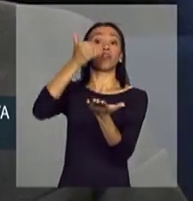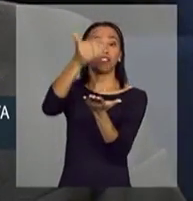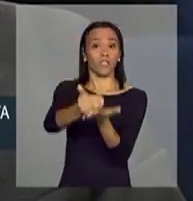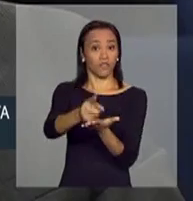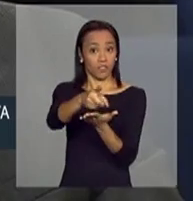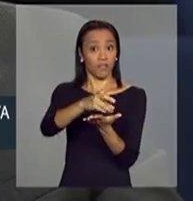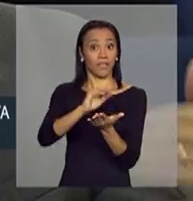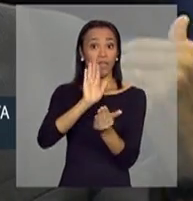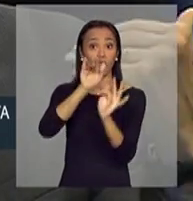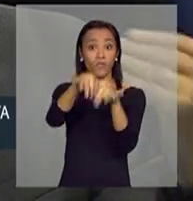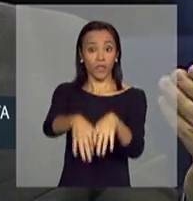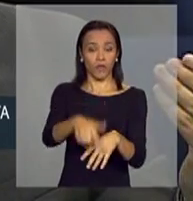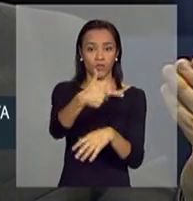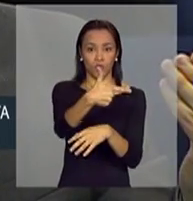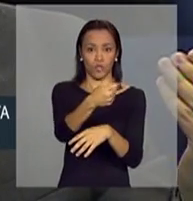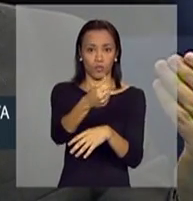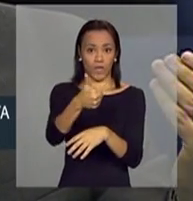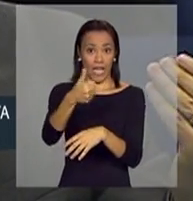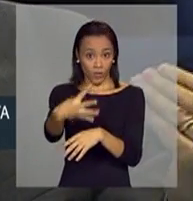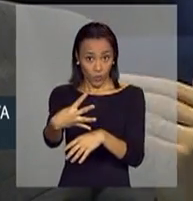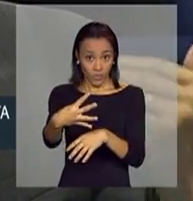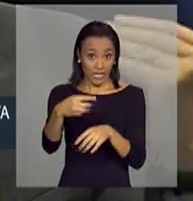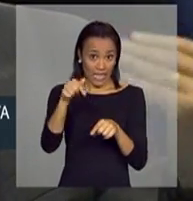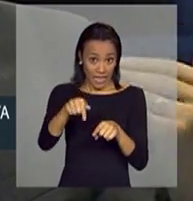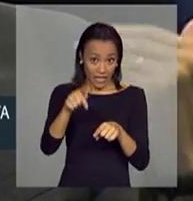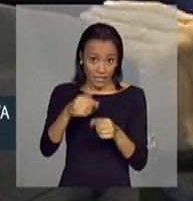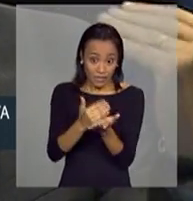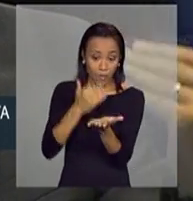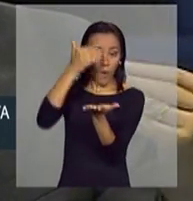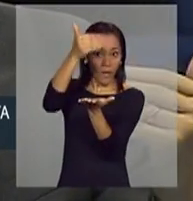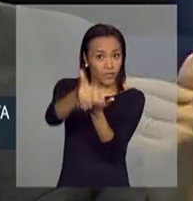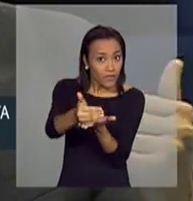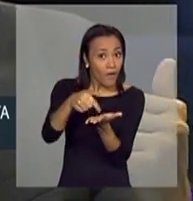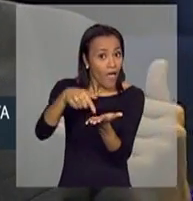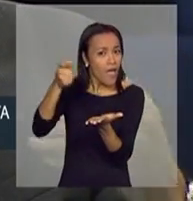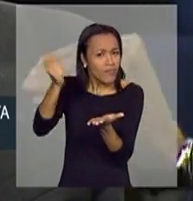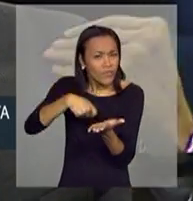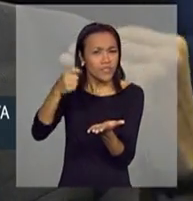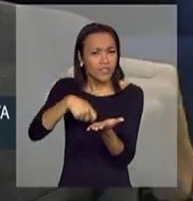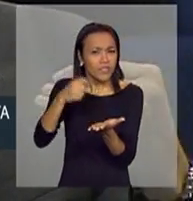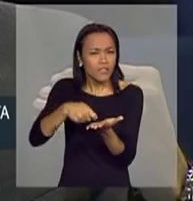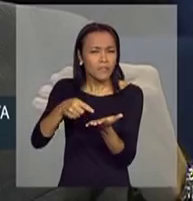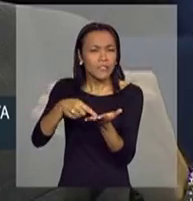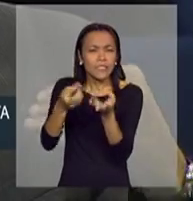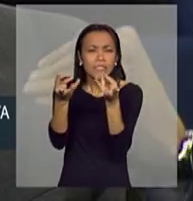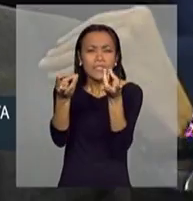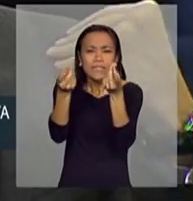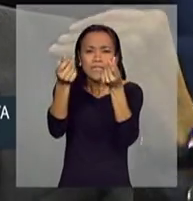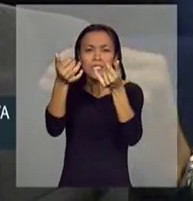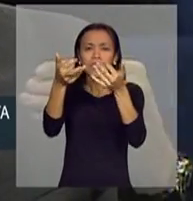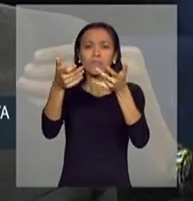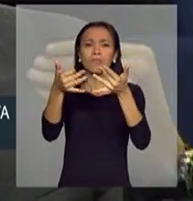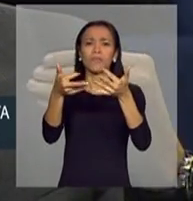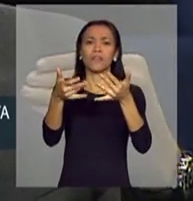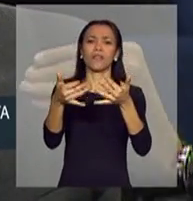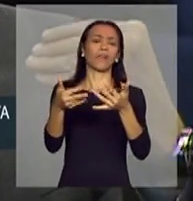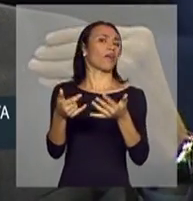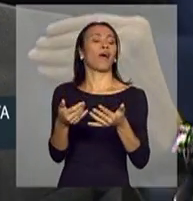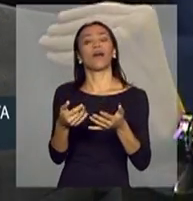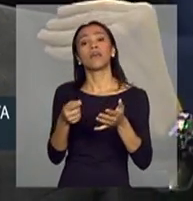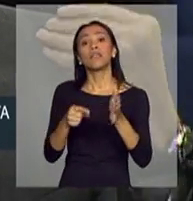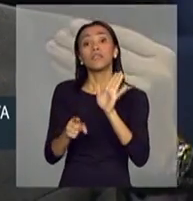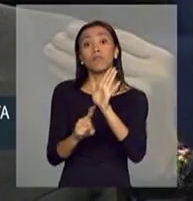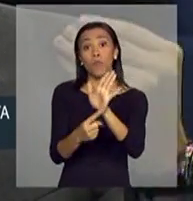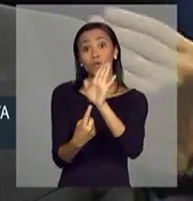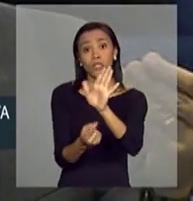final de 2014. Nesse novo cenário, vocês acham que será possível detalhar, inclusive apontando o nome das